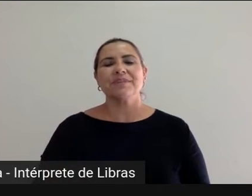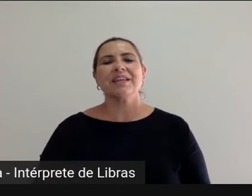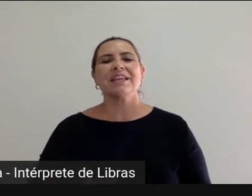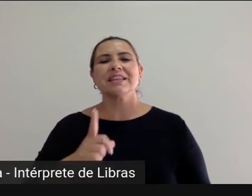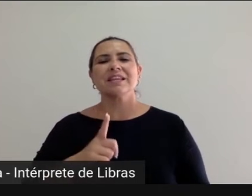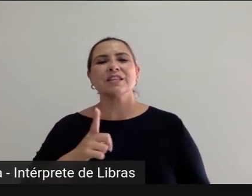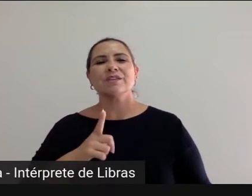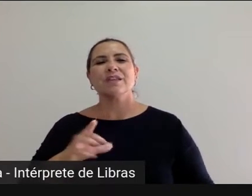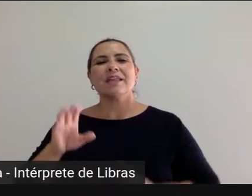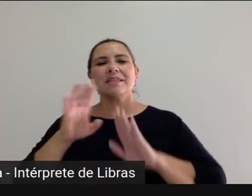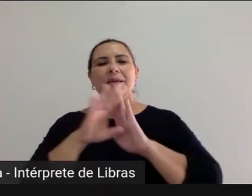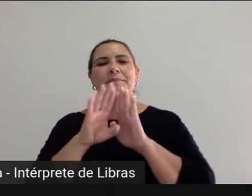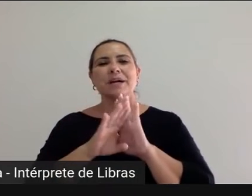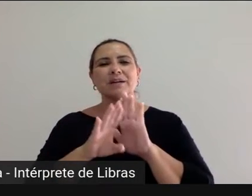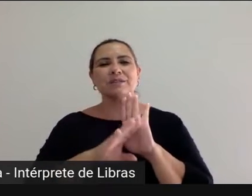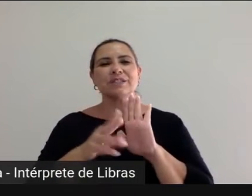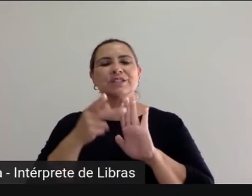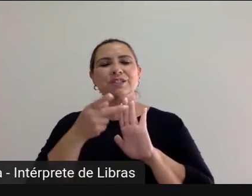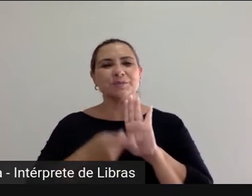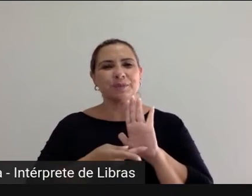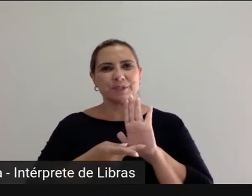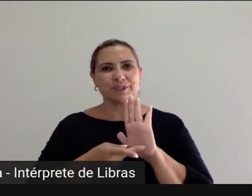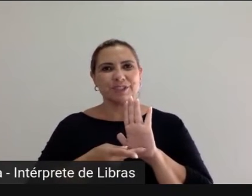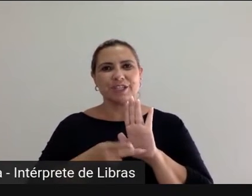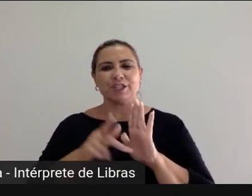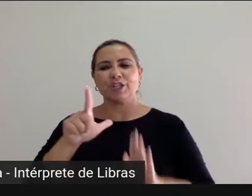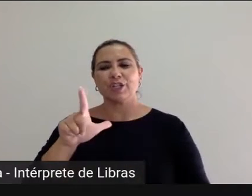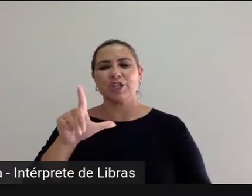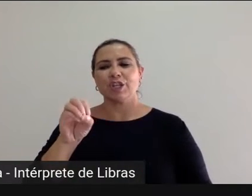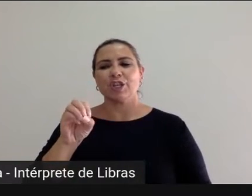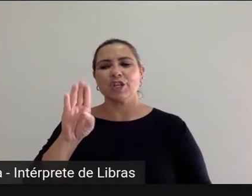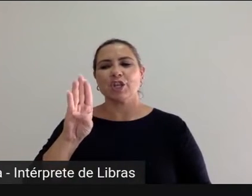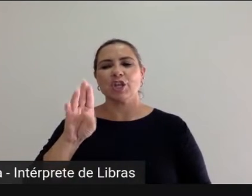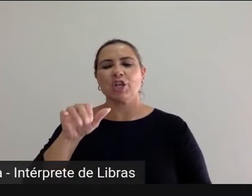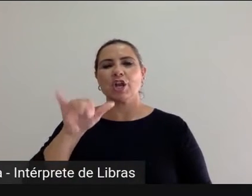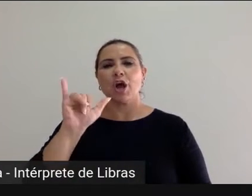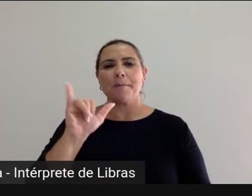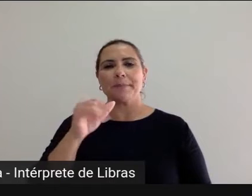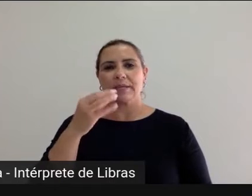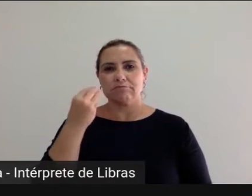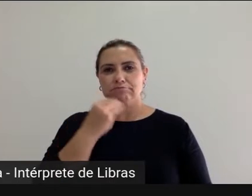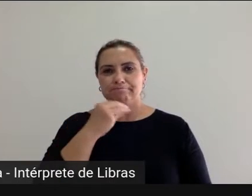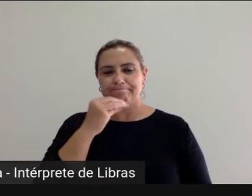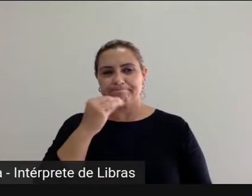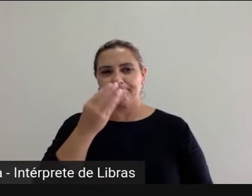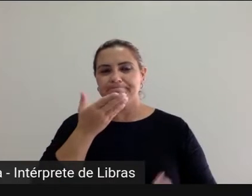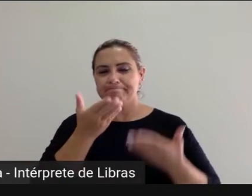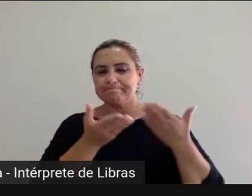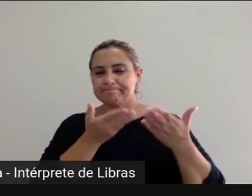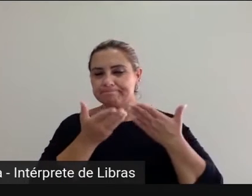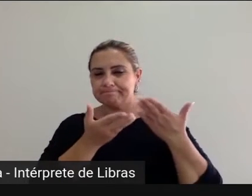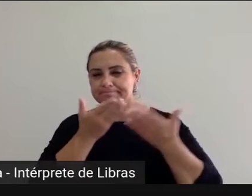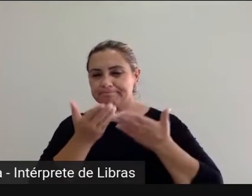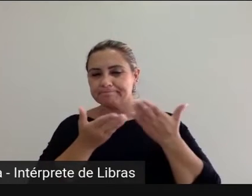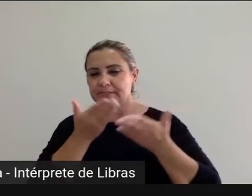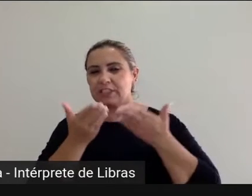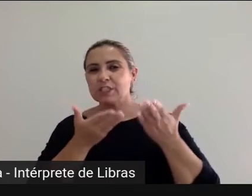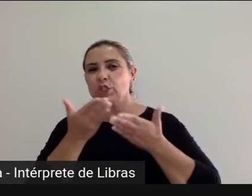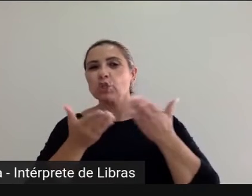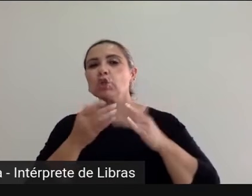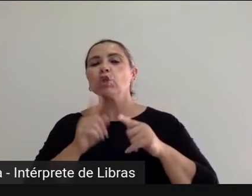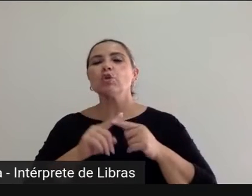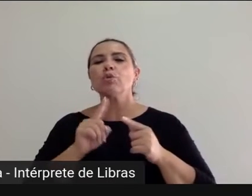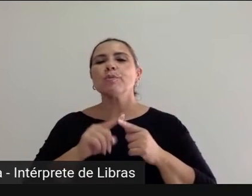projeto de regulamentação do lobby, que é um projeto que foca muito nas questões procedimentais de identificação